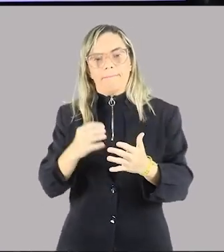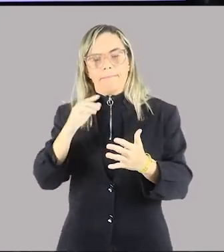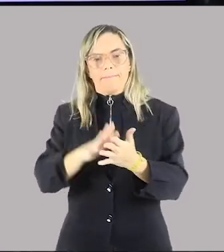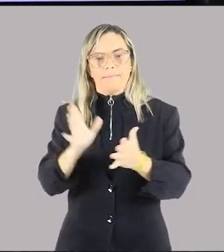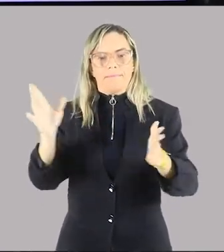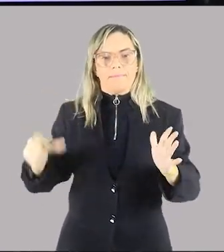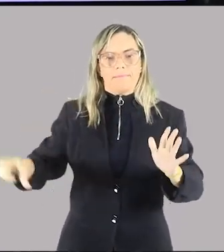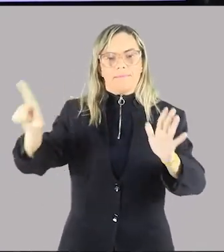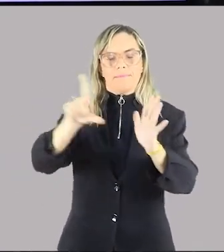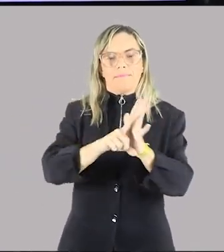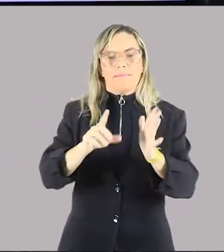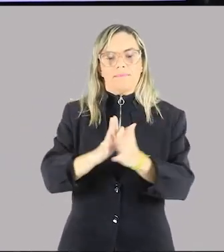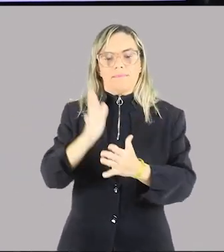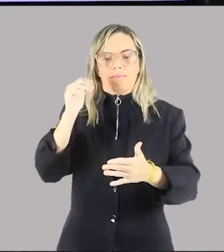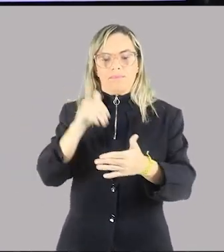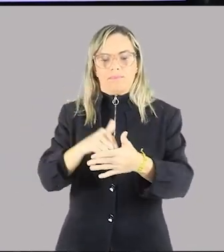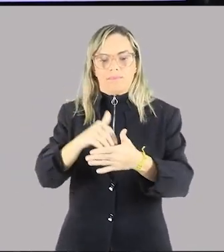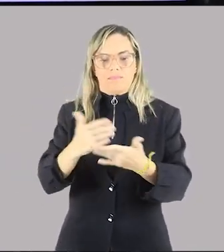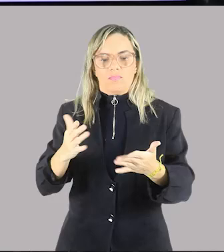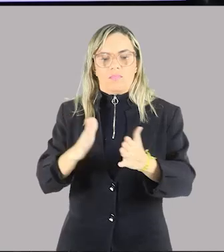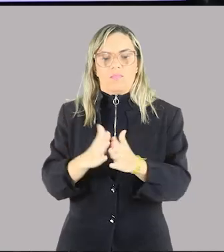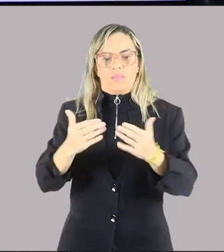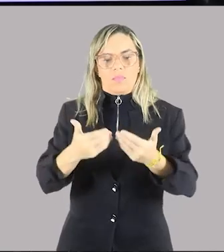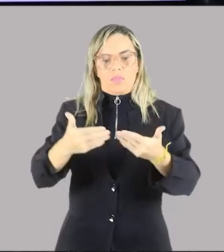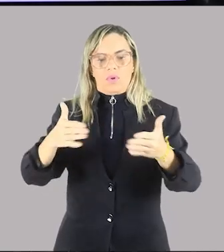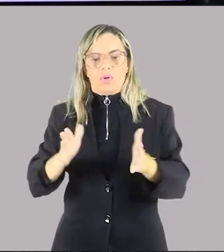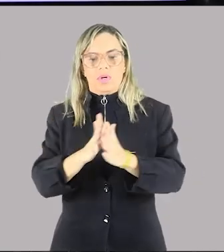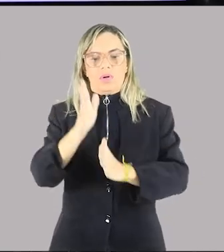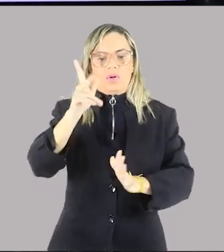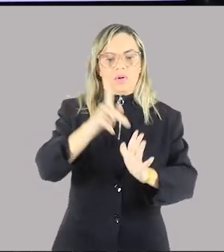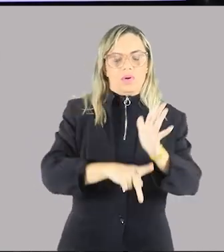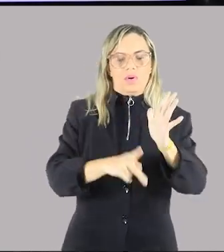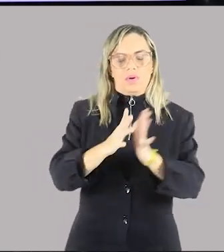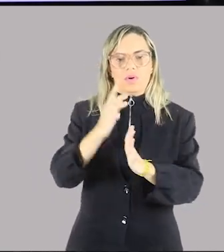uma abertura de programas de voluntariado. Por